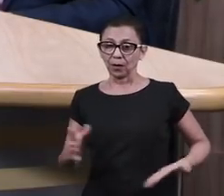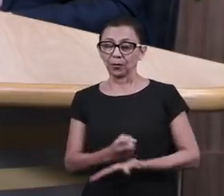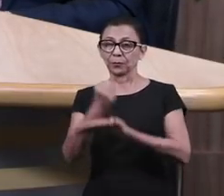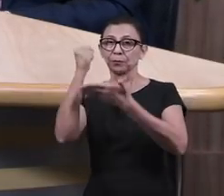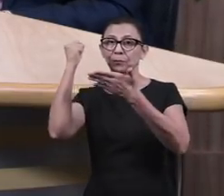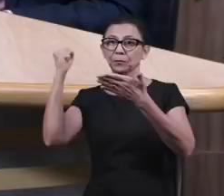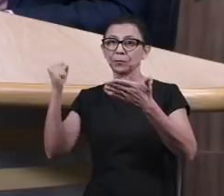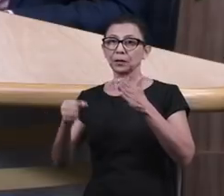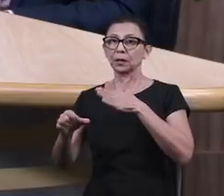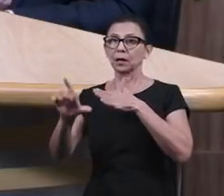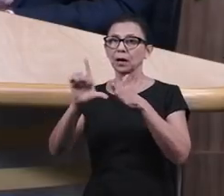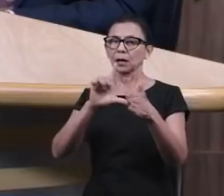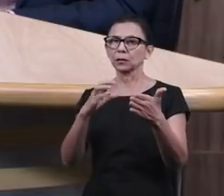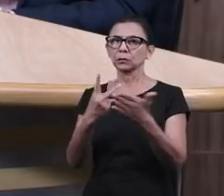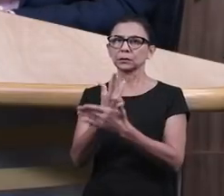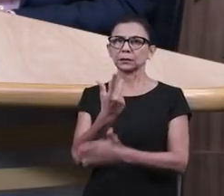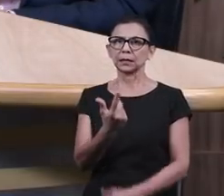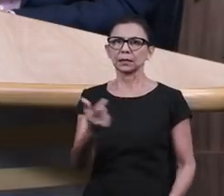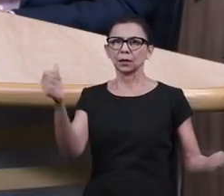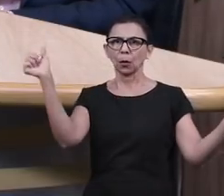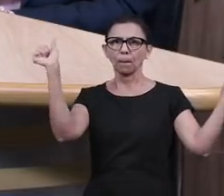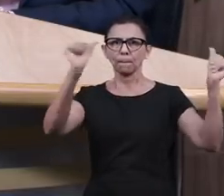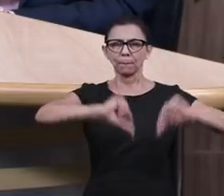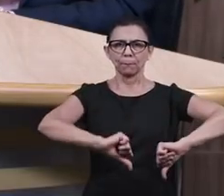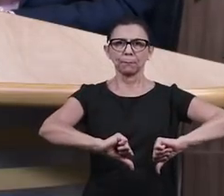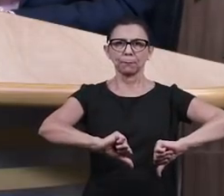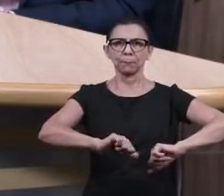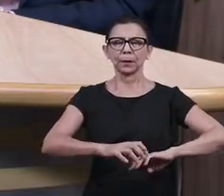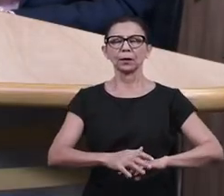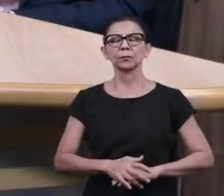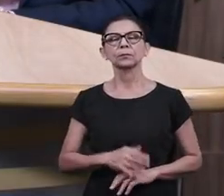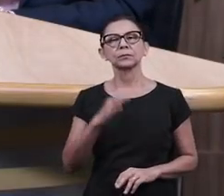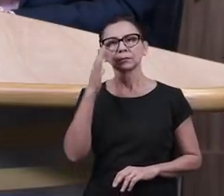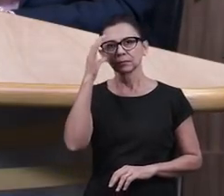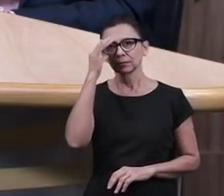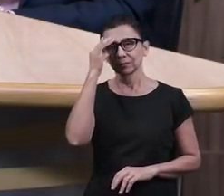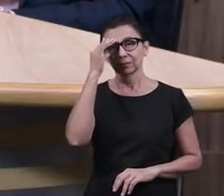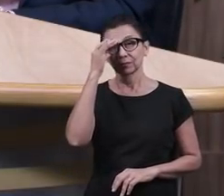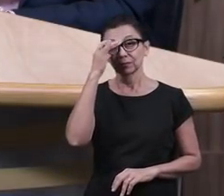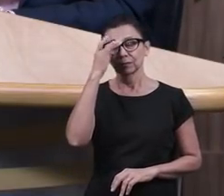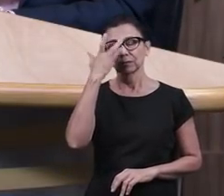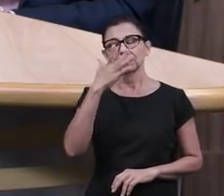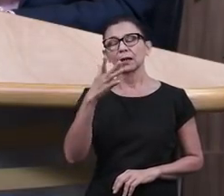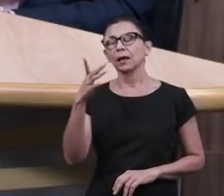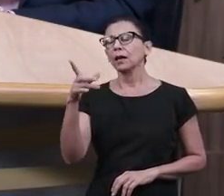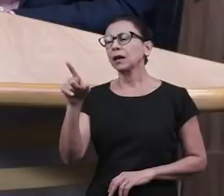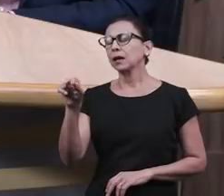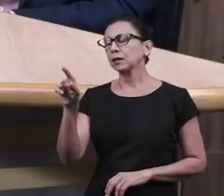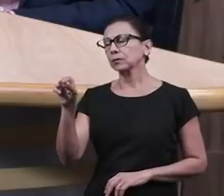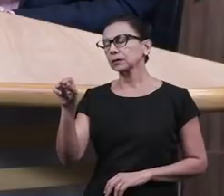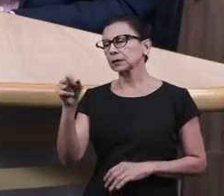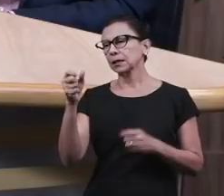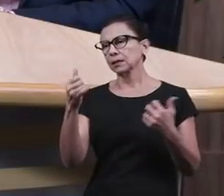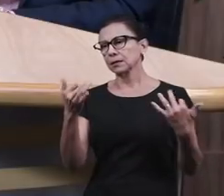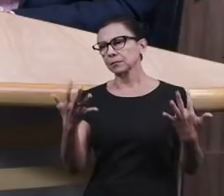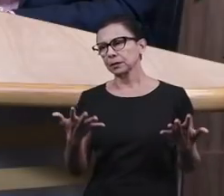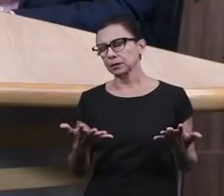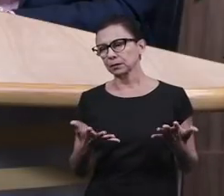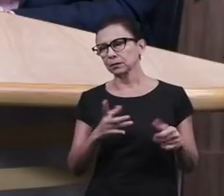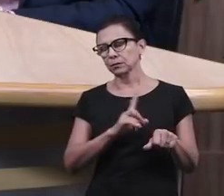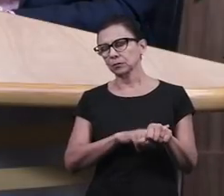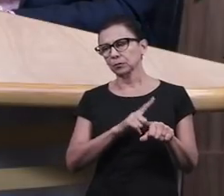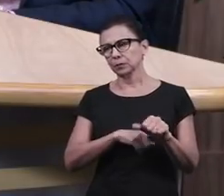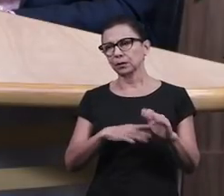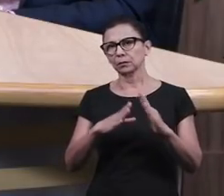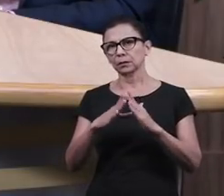esse aspecto de Sodoma e Gomorra? Não, aliás, você falando aqui sobre esse momento do arrebatamento da